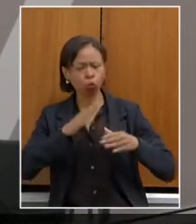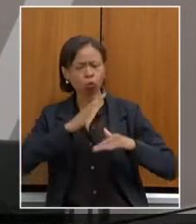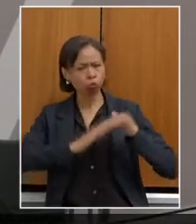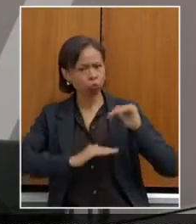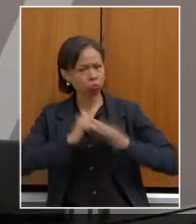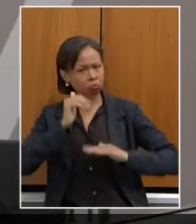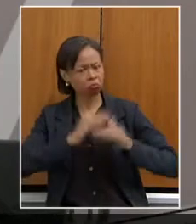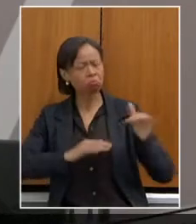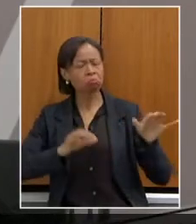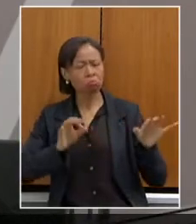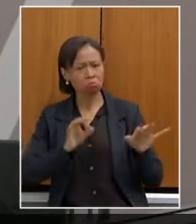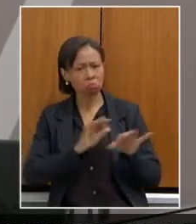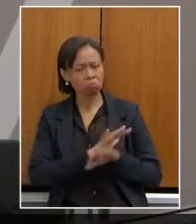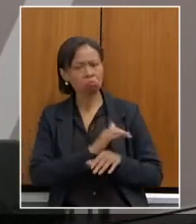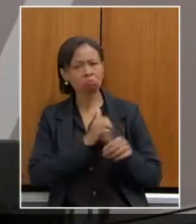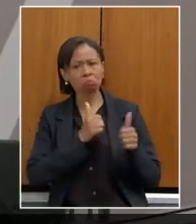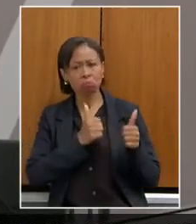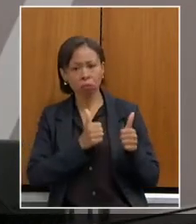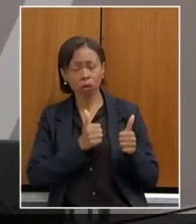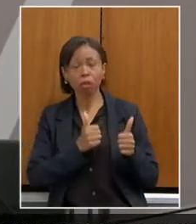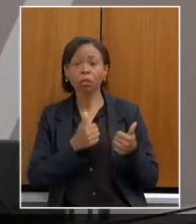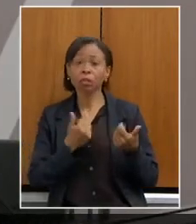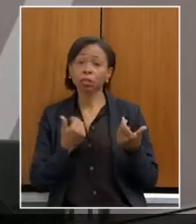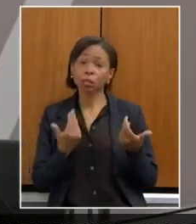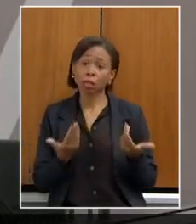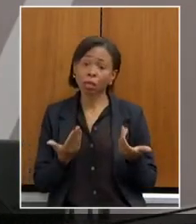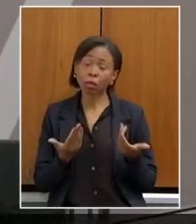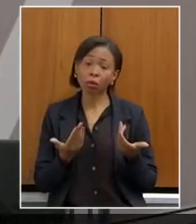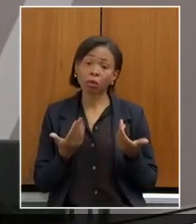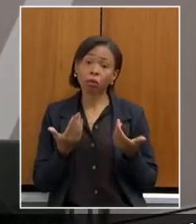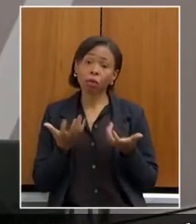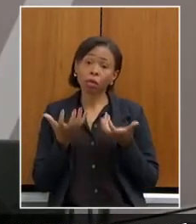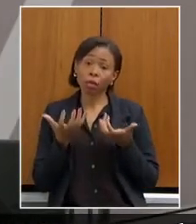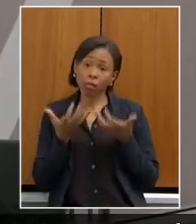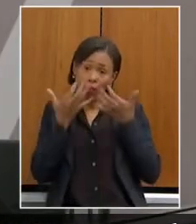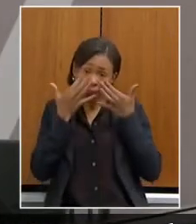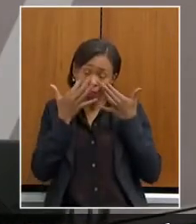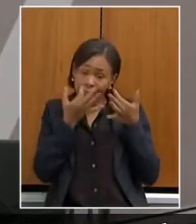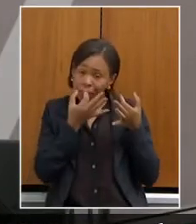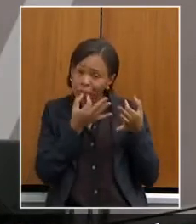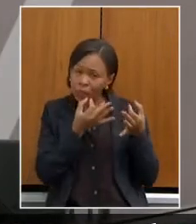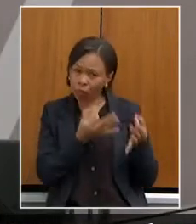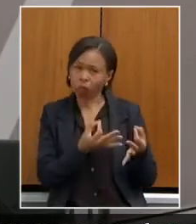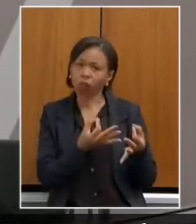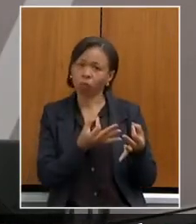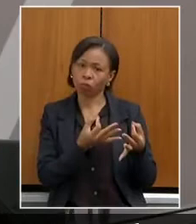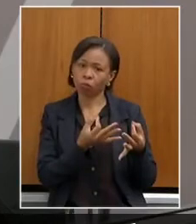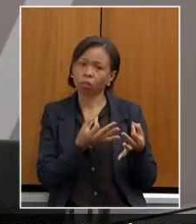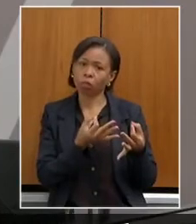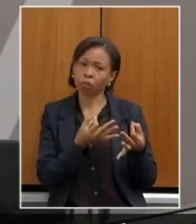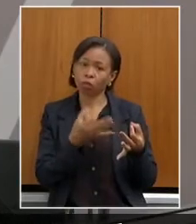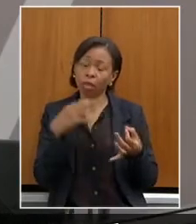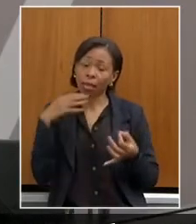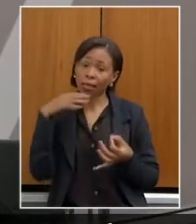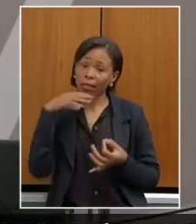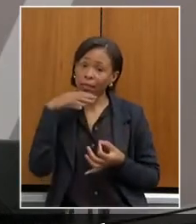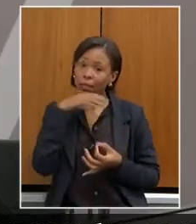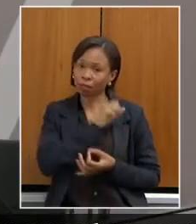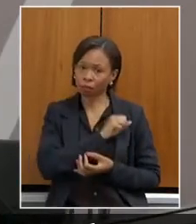avançaria essa questão a gente pede toda atenção para que isso aconteça o mais rápido possível